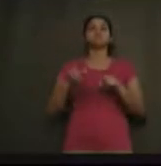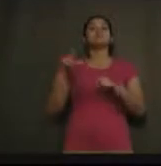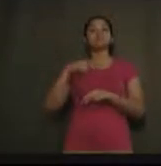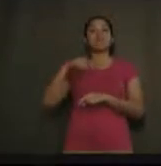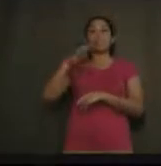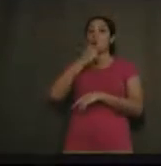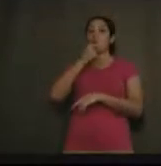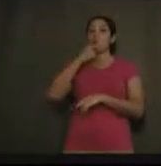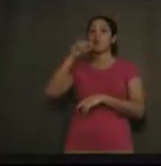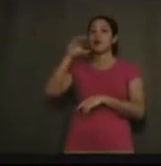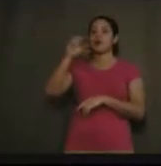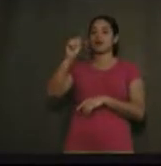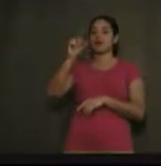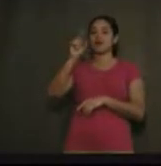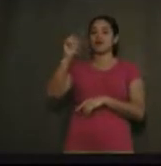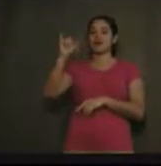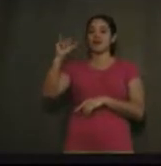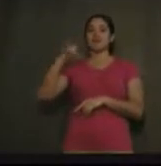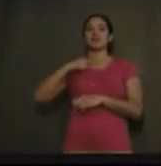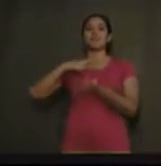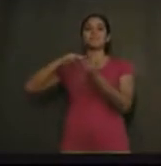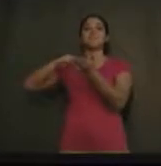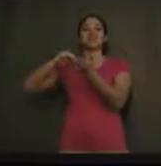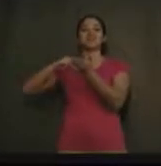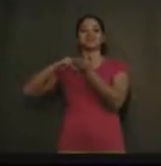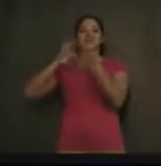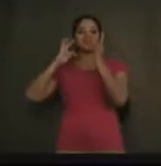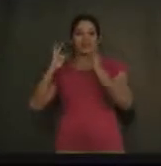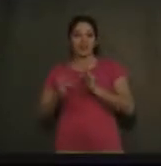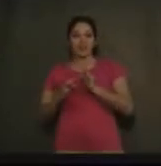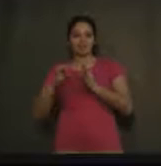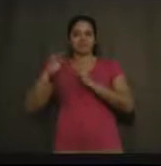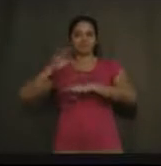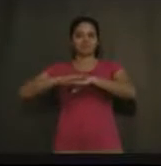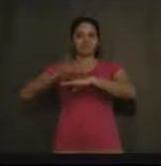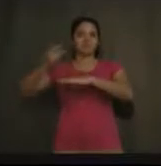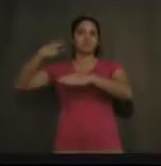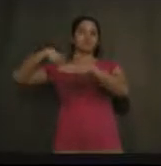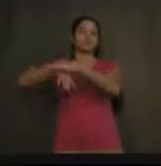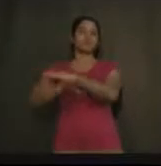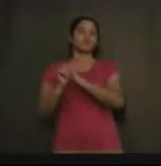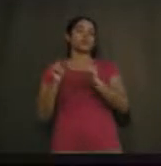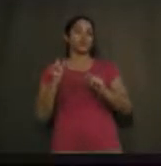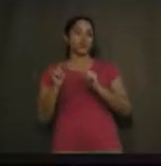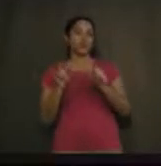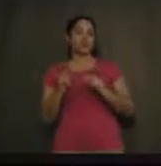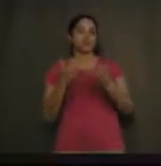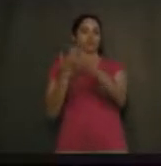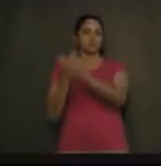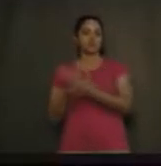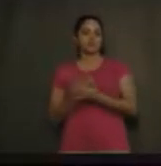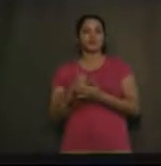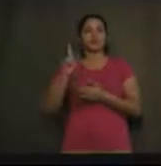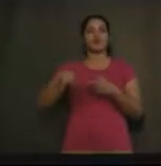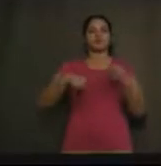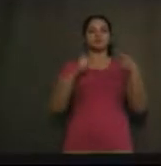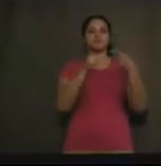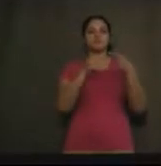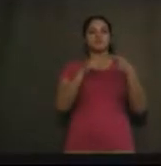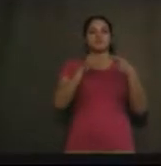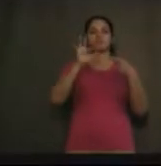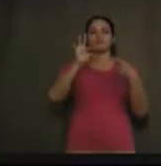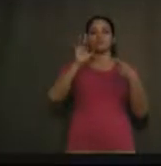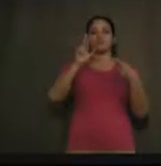Poincaré introduziu, uma das técnicas mais úteis, mais profícuas, para estudar fluxos, soluções de